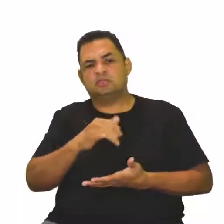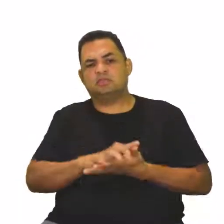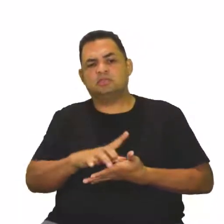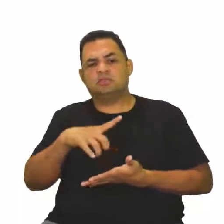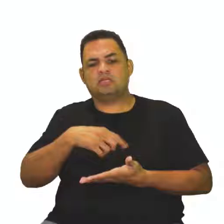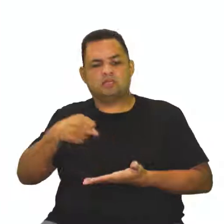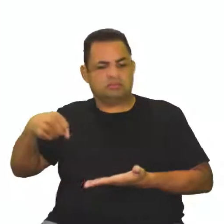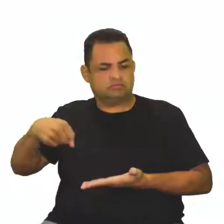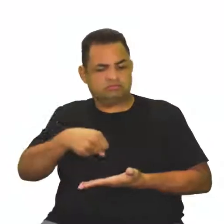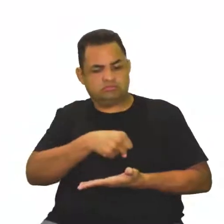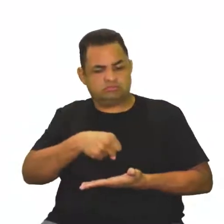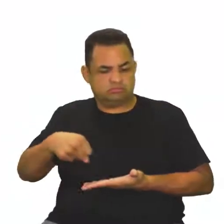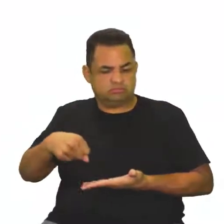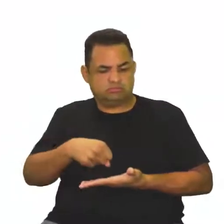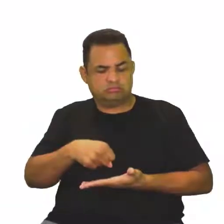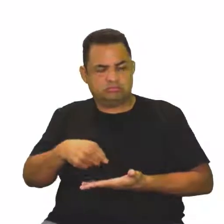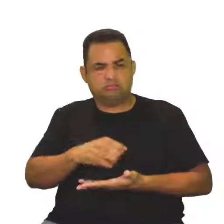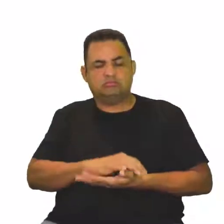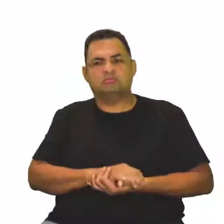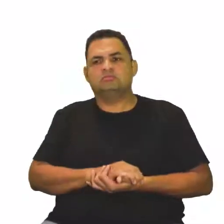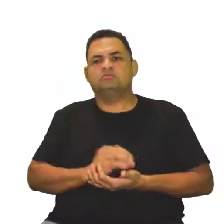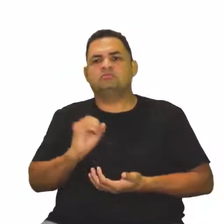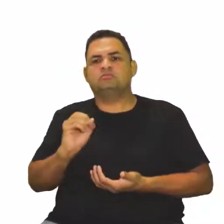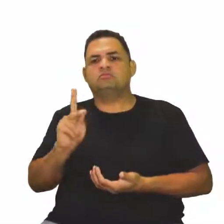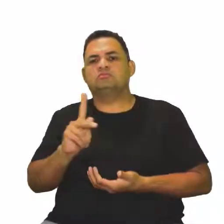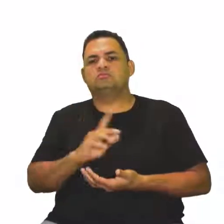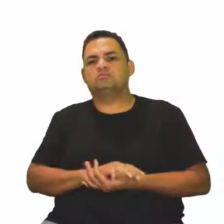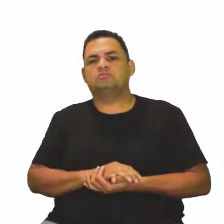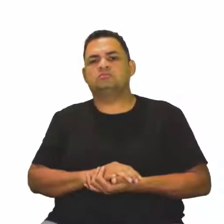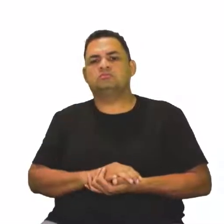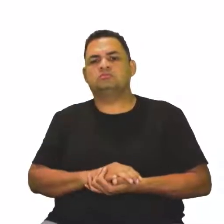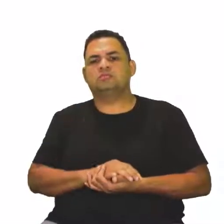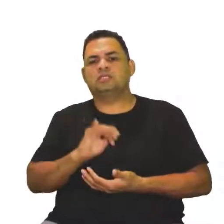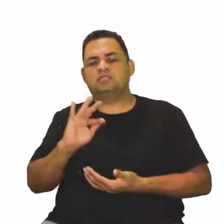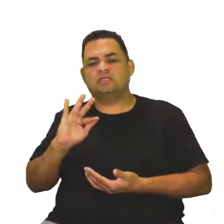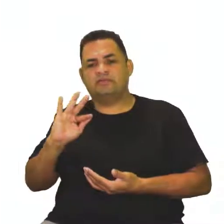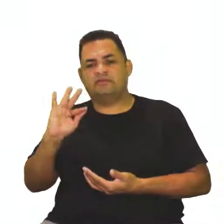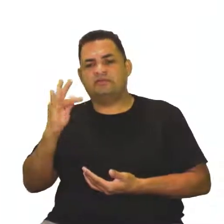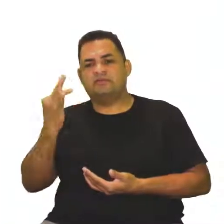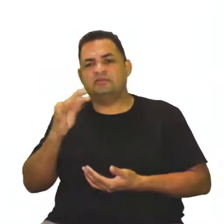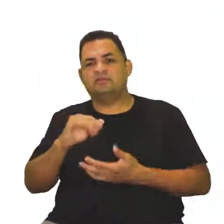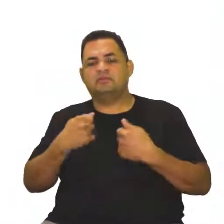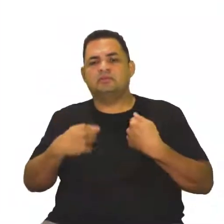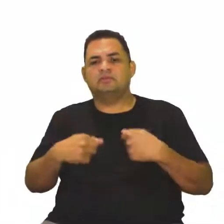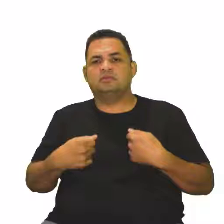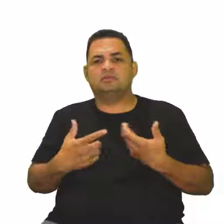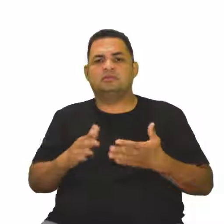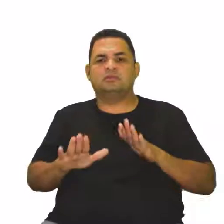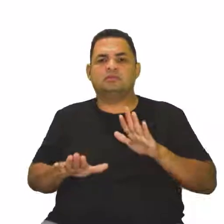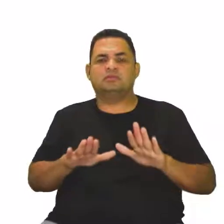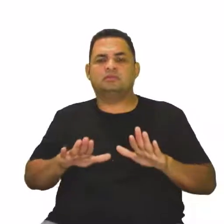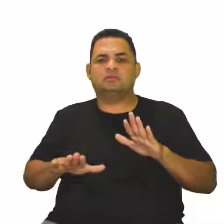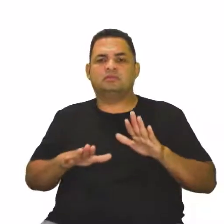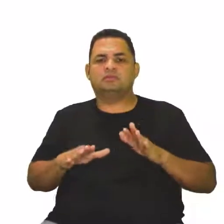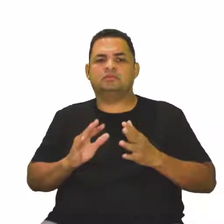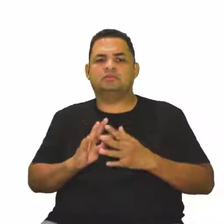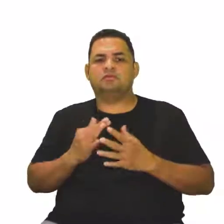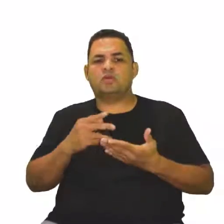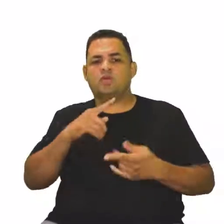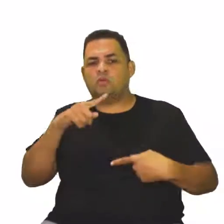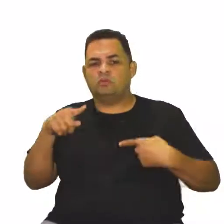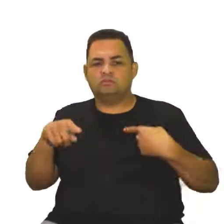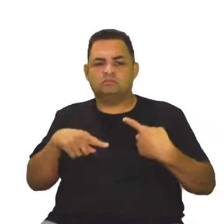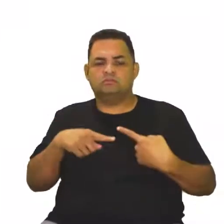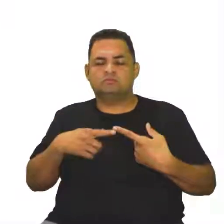consiga passar essa roupa, ok? Então esse efeito em alguns equipamentos ele é necessário dependendo da